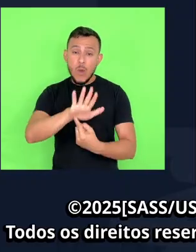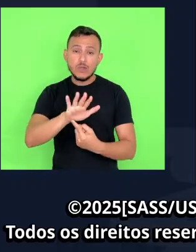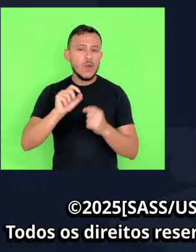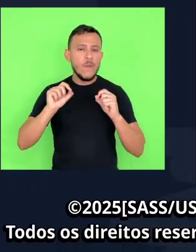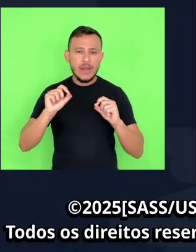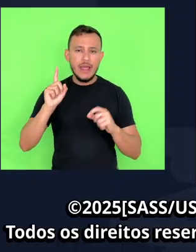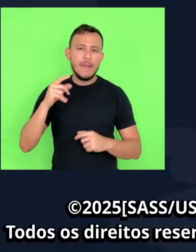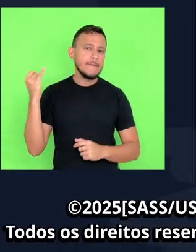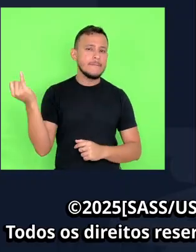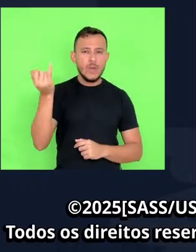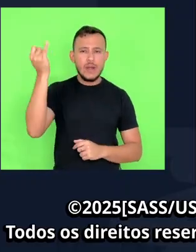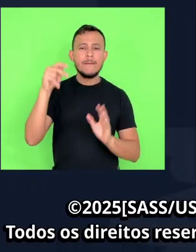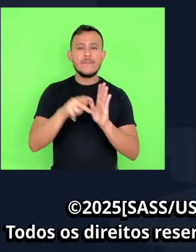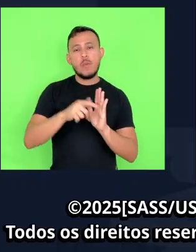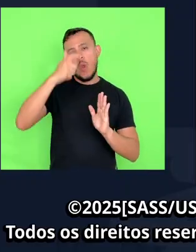da